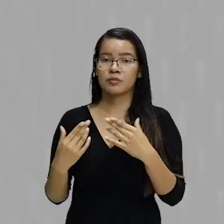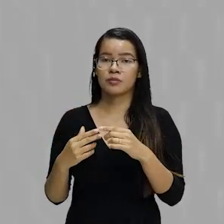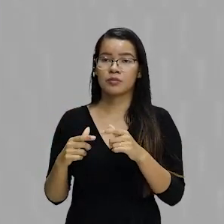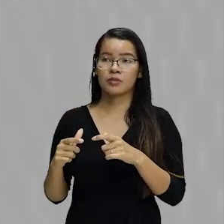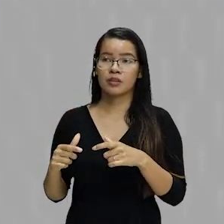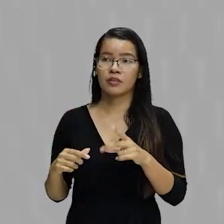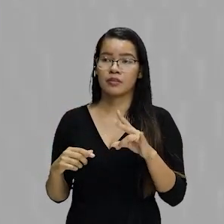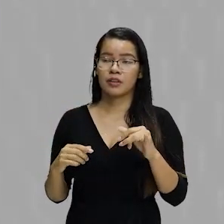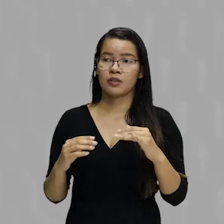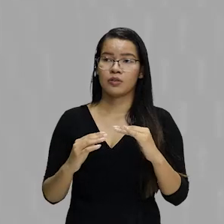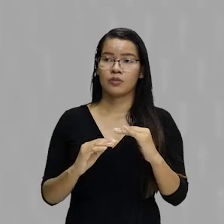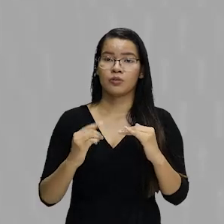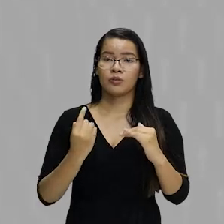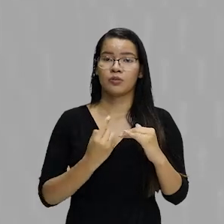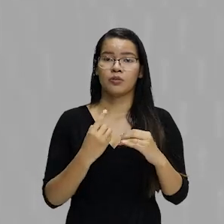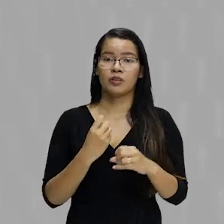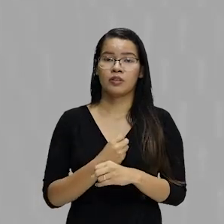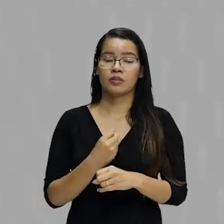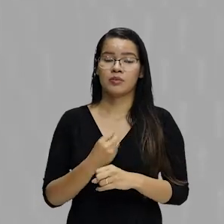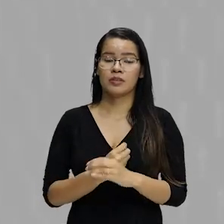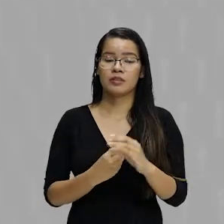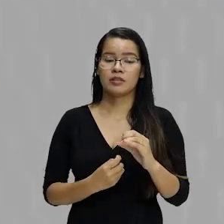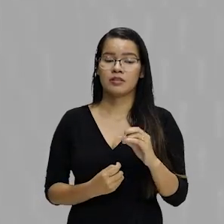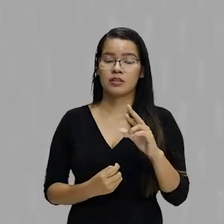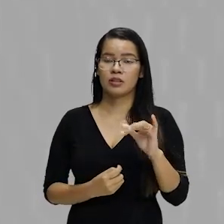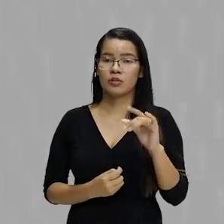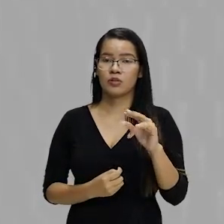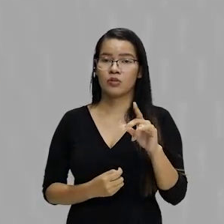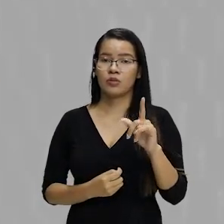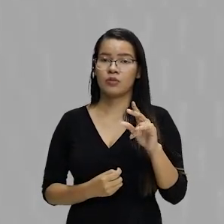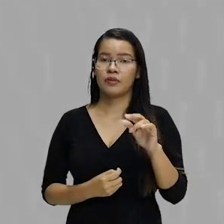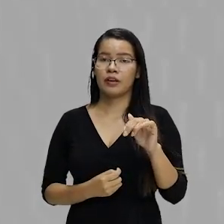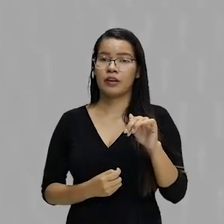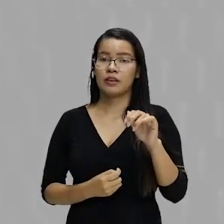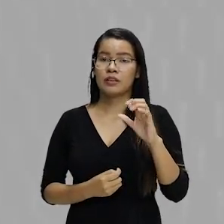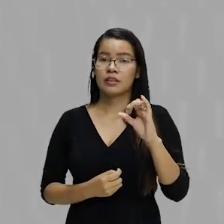circunferência. E ele já entendiu isso. Tanto é que